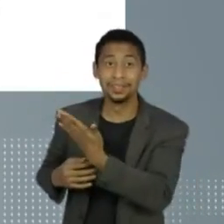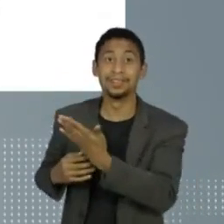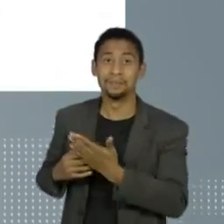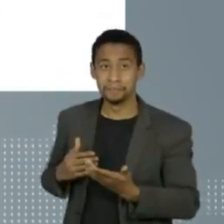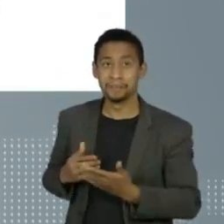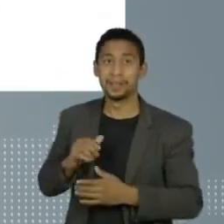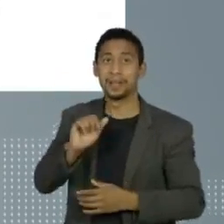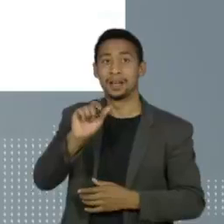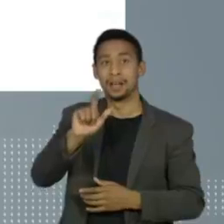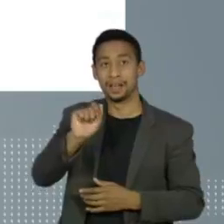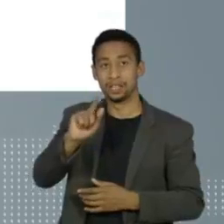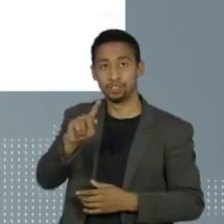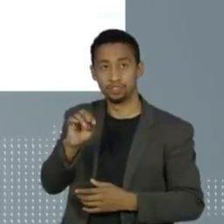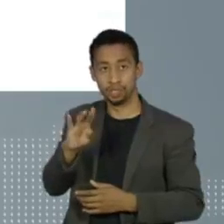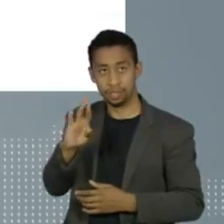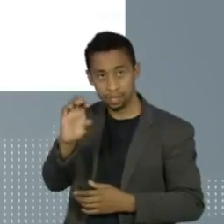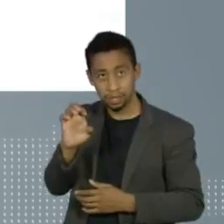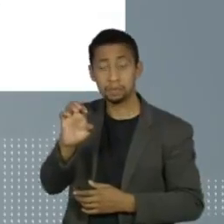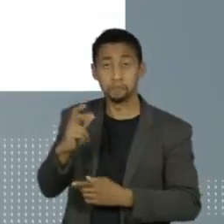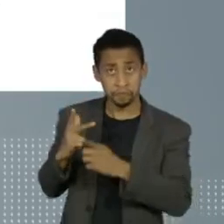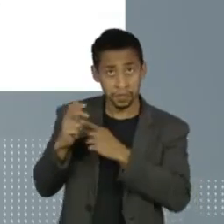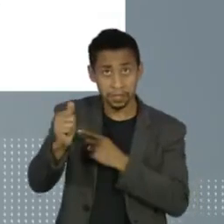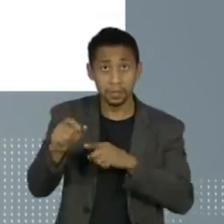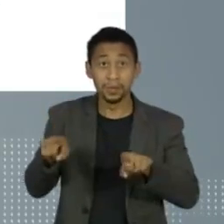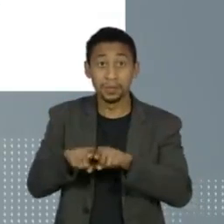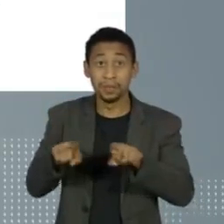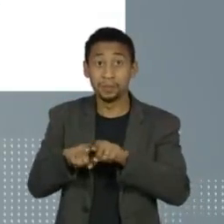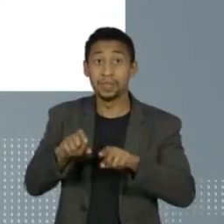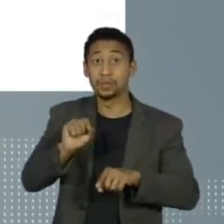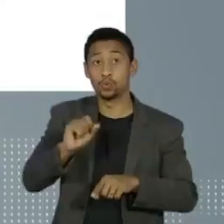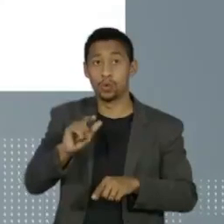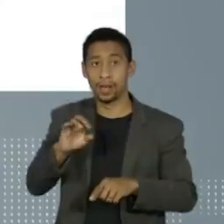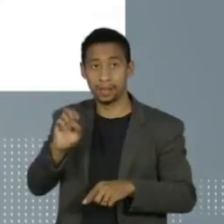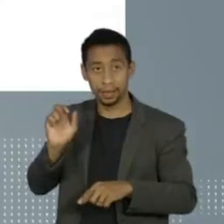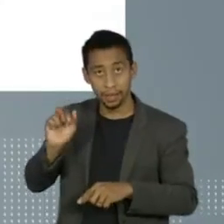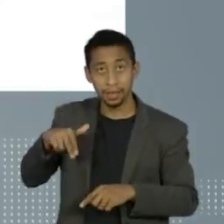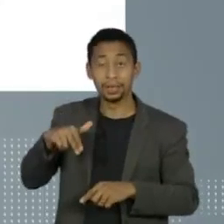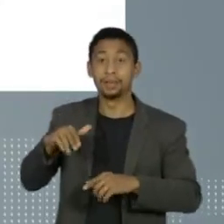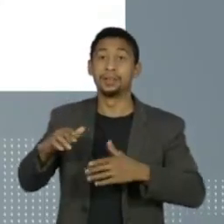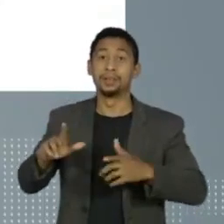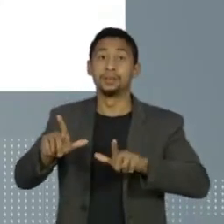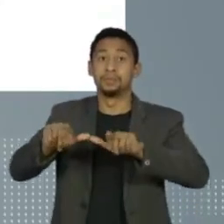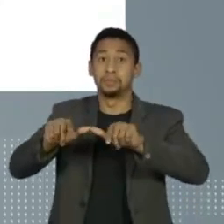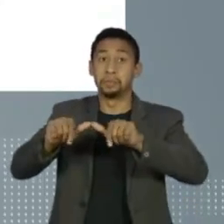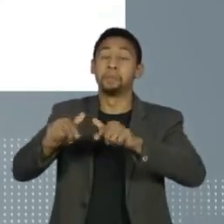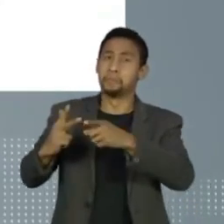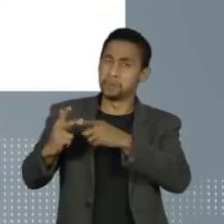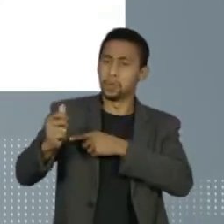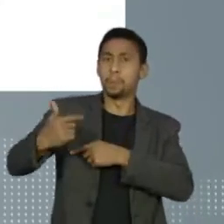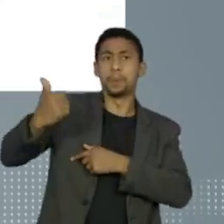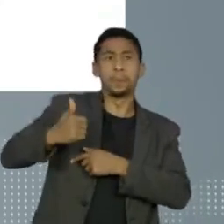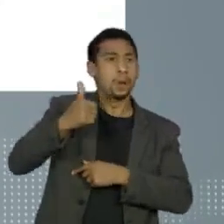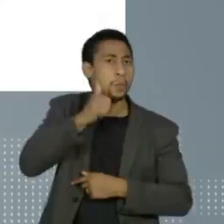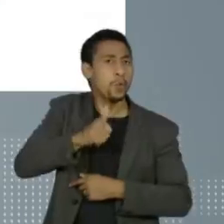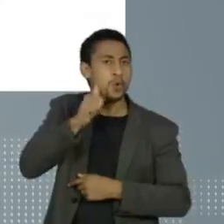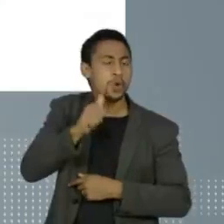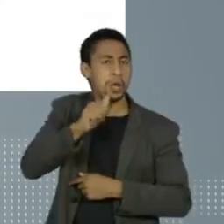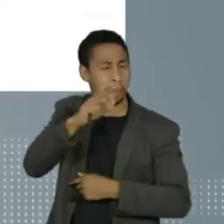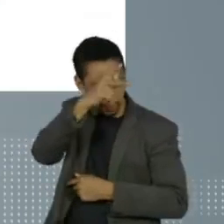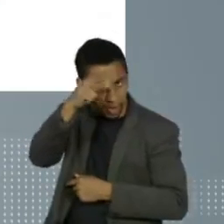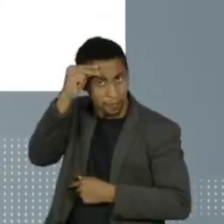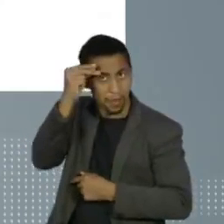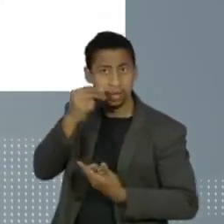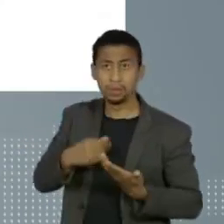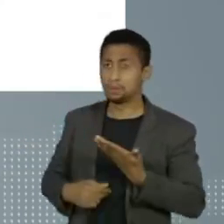lancha do PSD em Franca e Suelen rossino patriota tornou-se a primeira mulher Eleita prefeita de Bauru ao derrotar